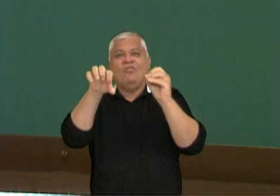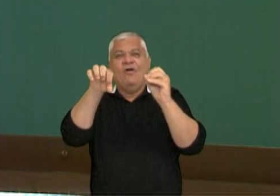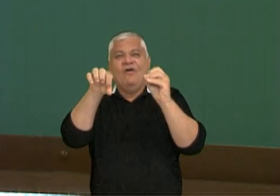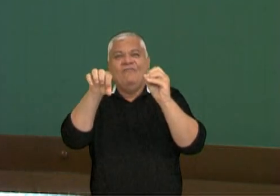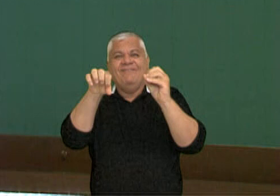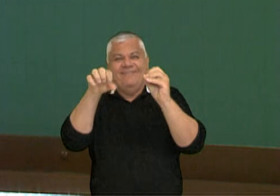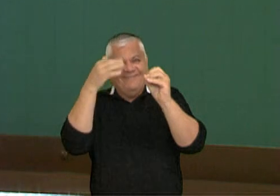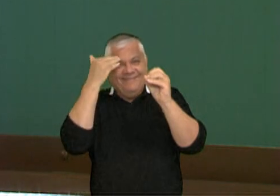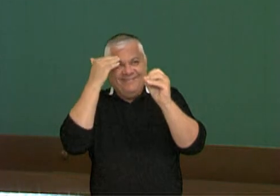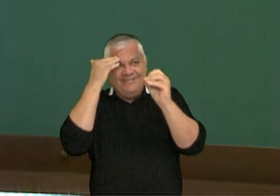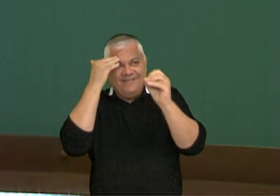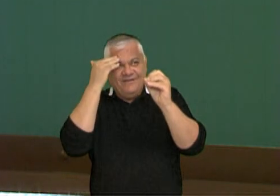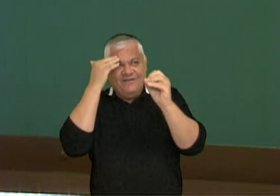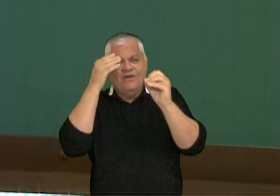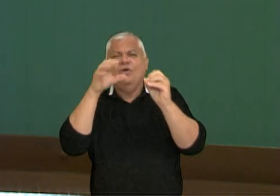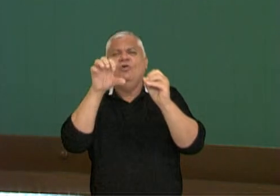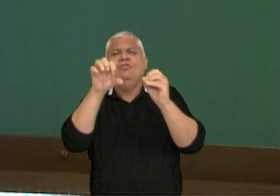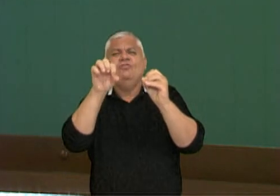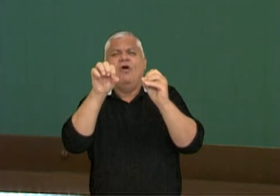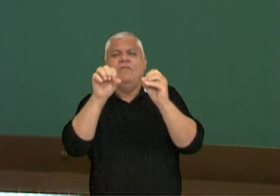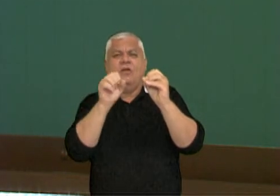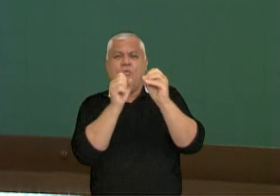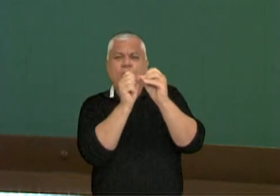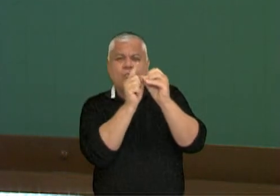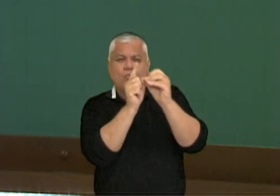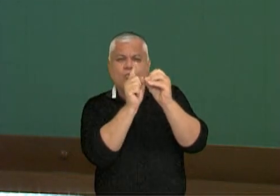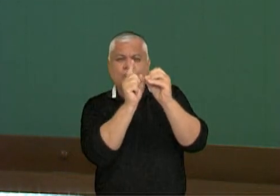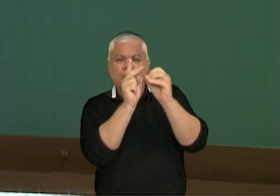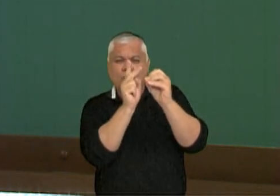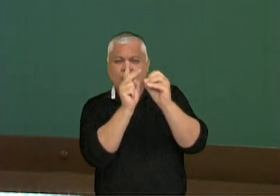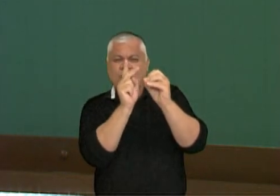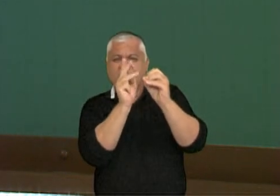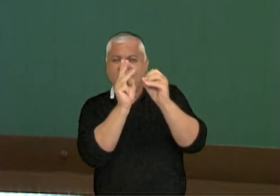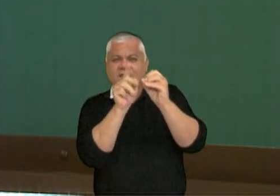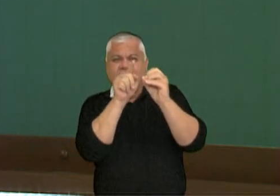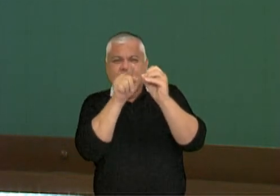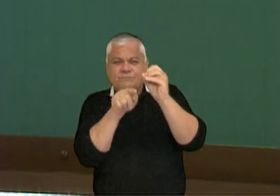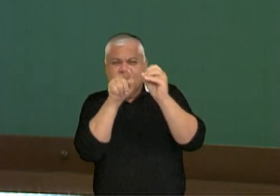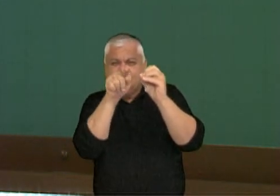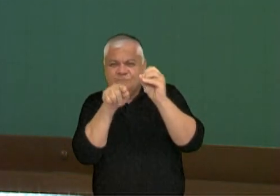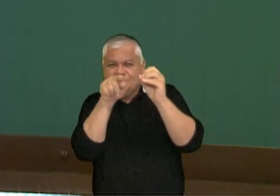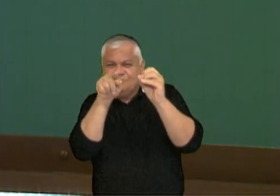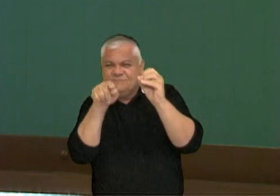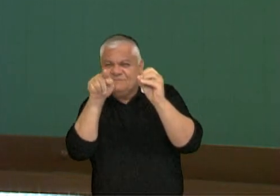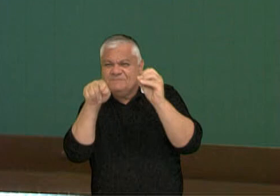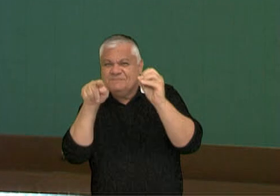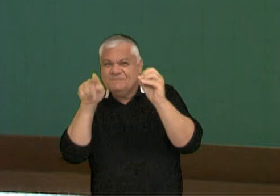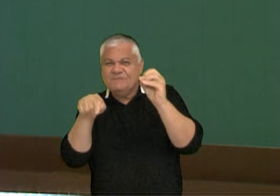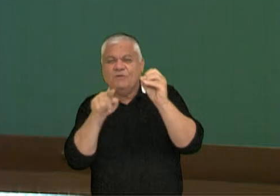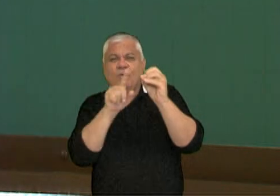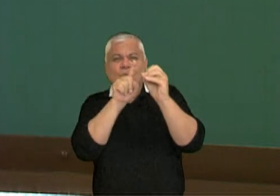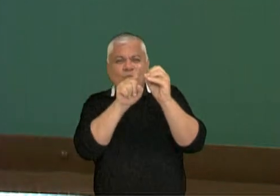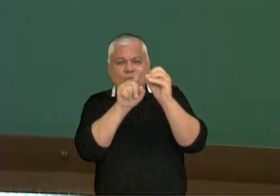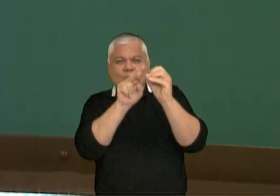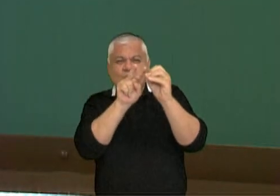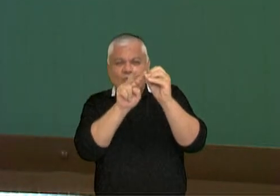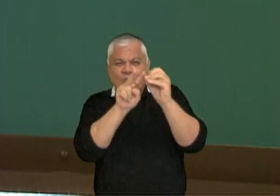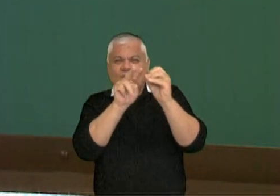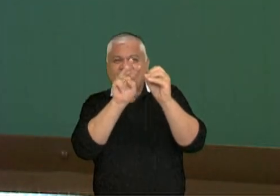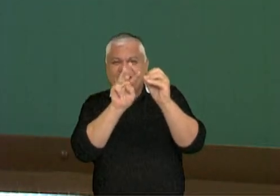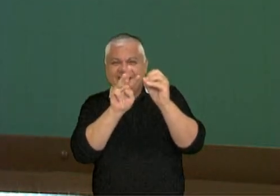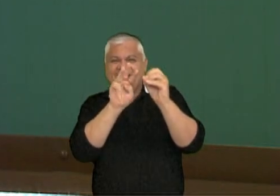para localizar essa parte decimal aqui? Eu vou contar os risquinhos, né? Eu sei que os risquinhos ou